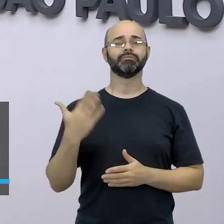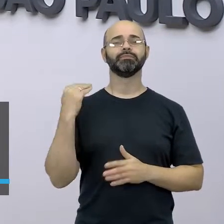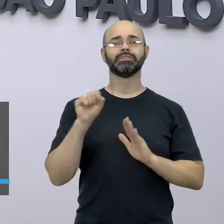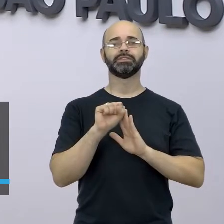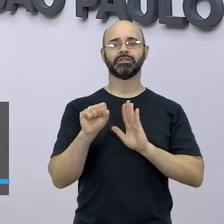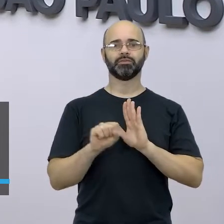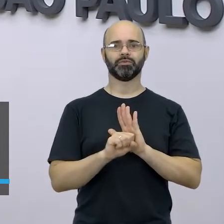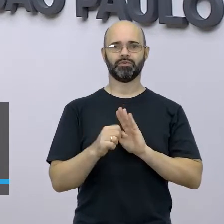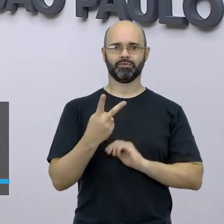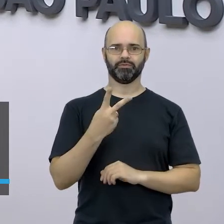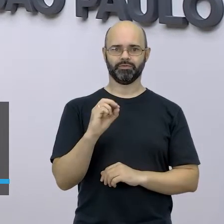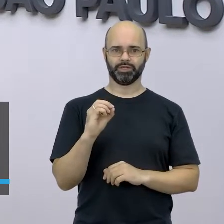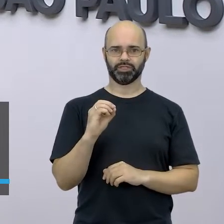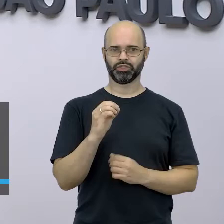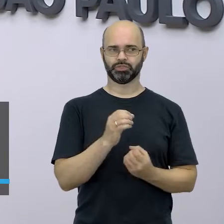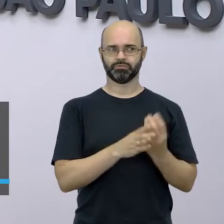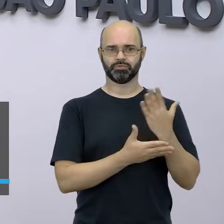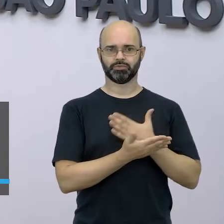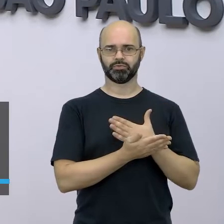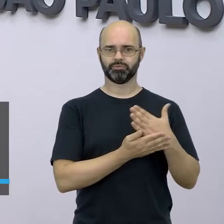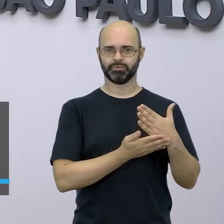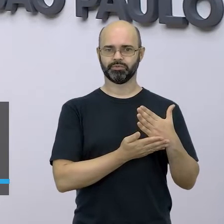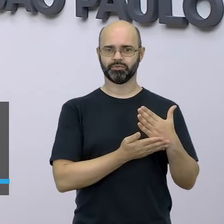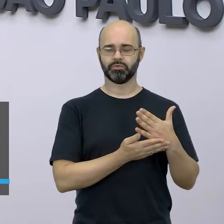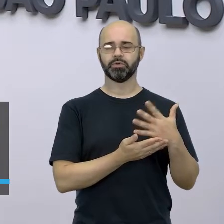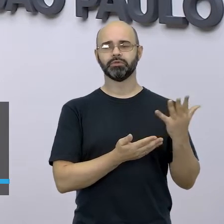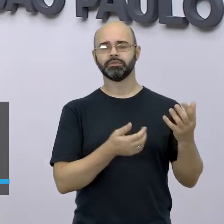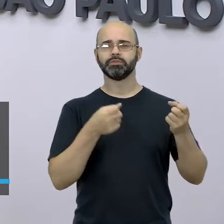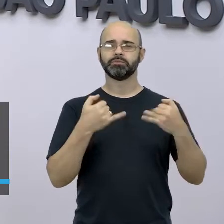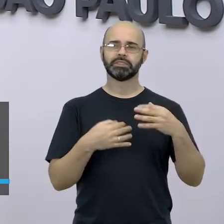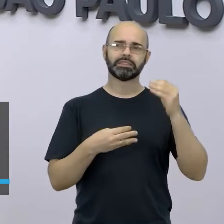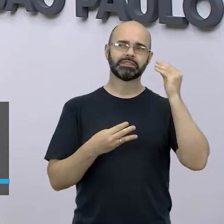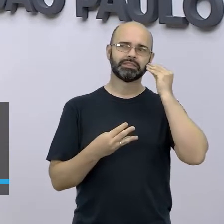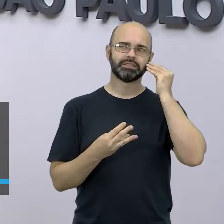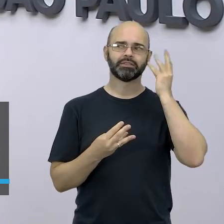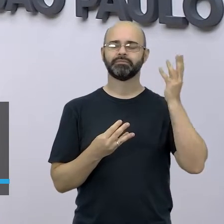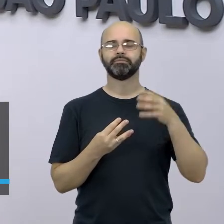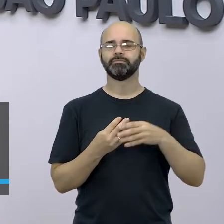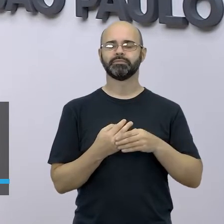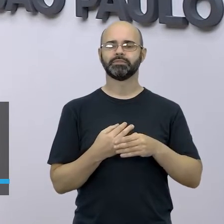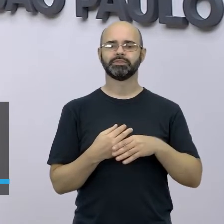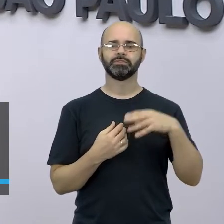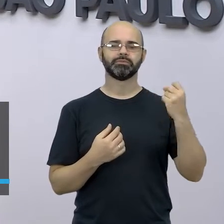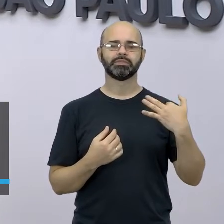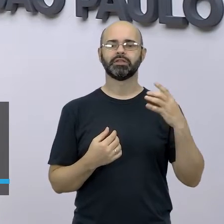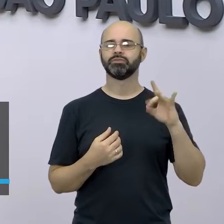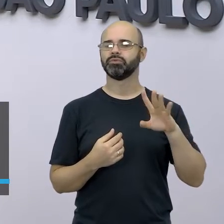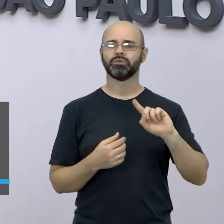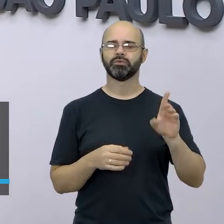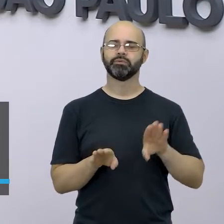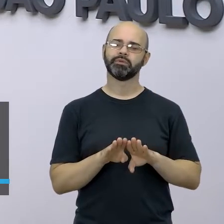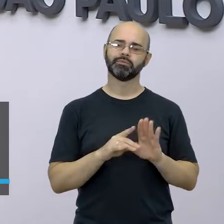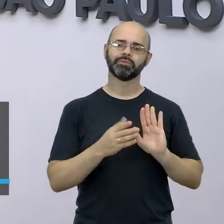século XX e tentam explicar, e não só explicar, mas também